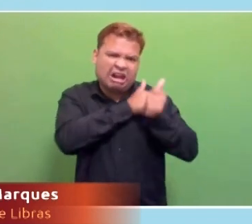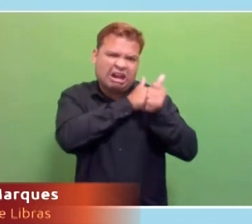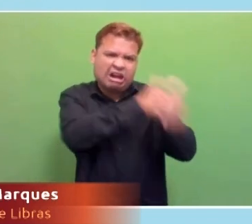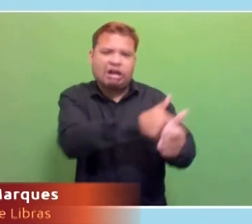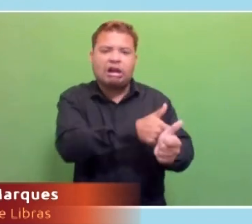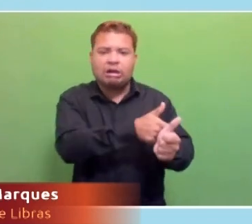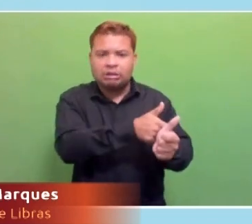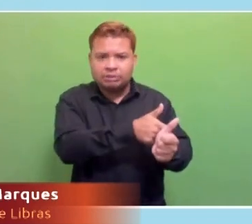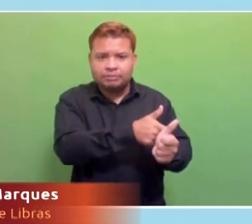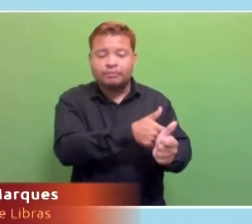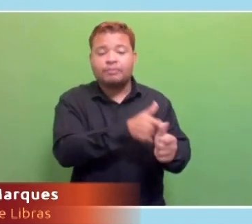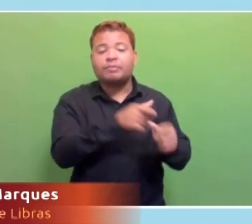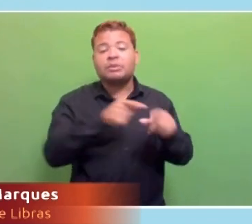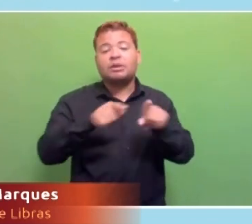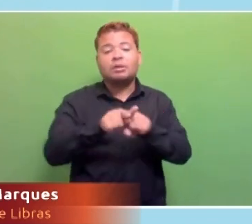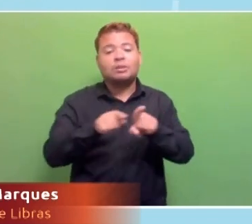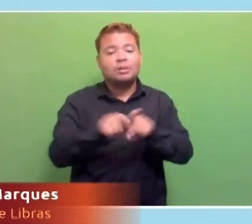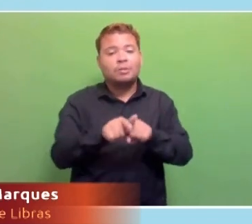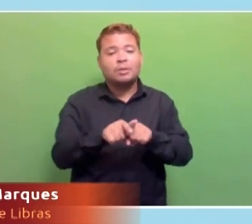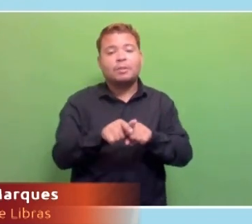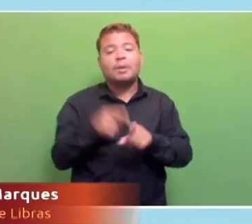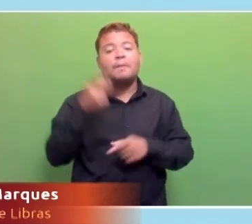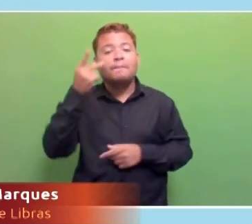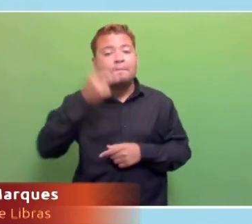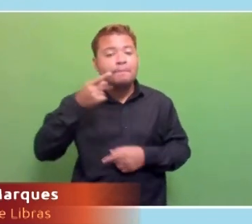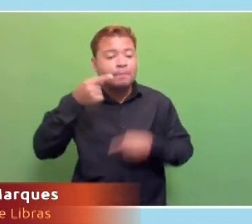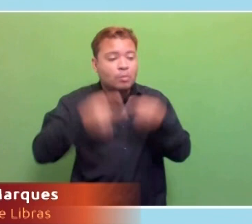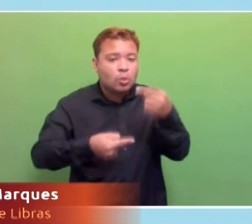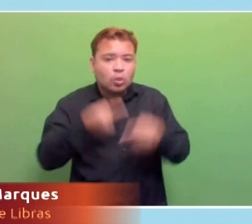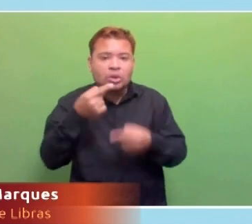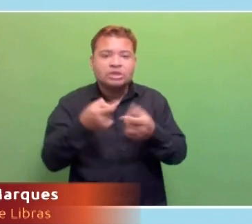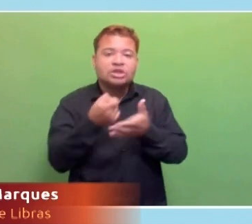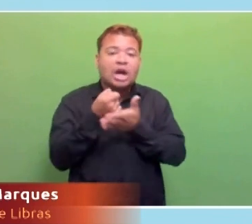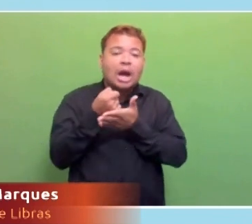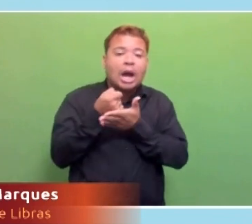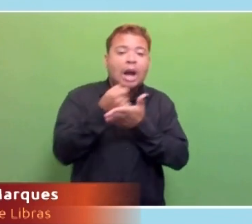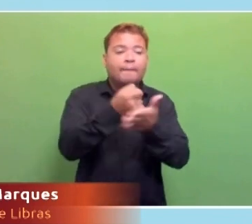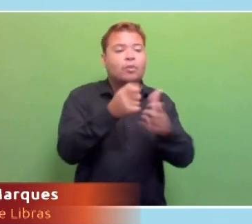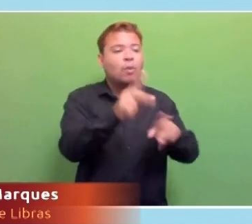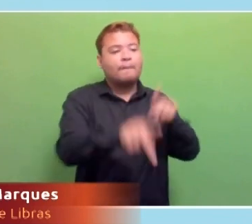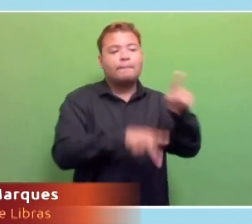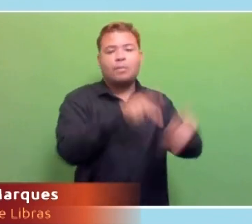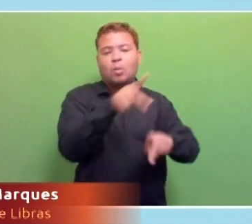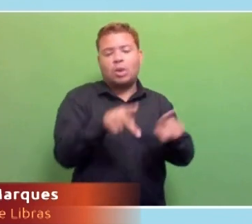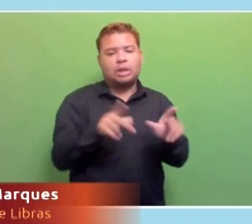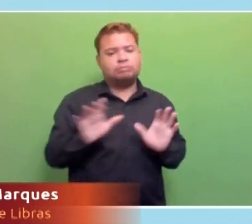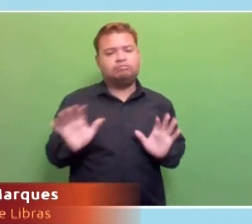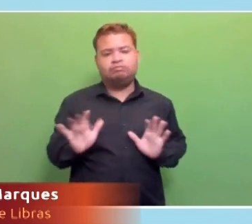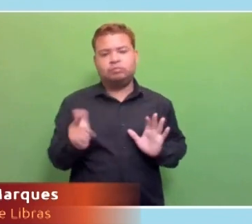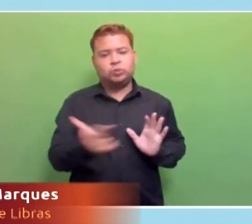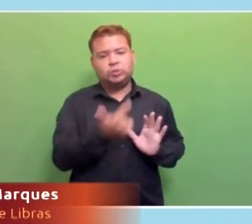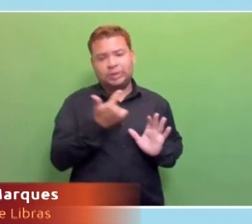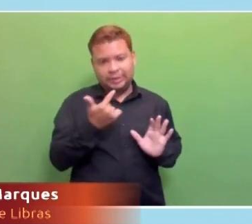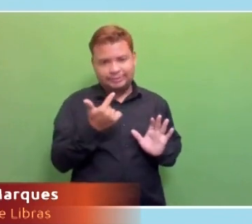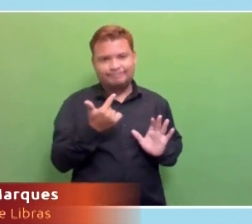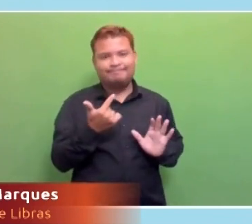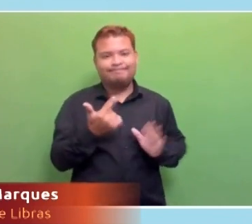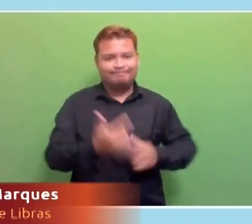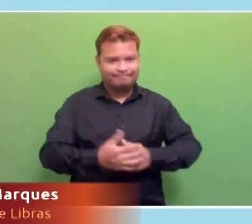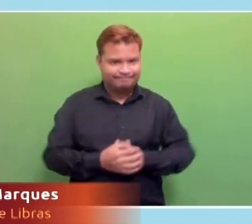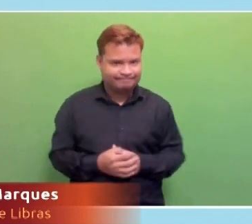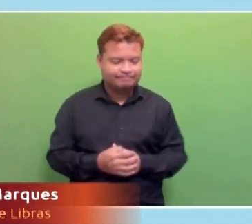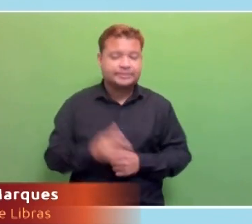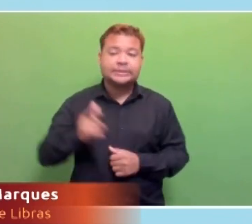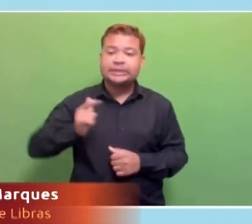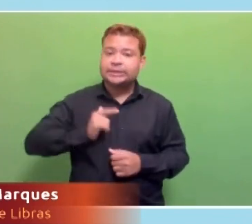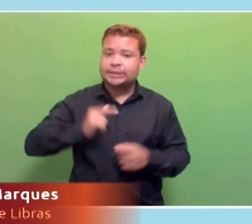tomar medidas políticas de assistencialismo à população local. Então, há uma série de questões